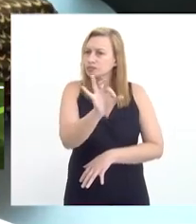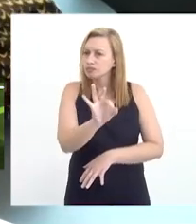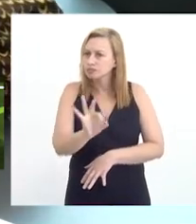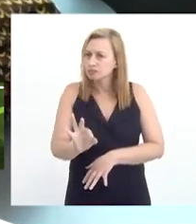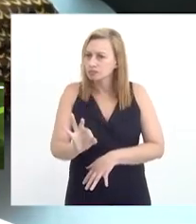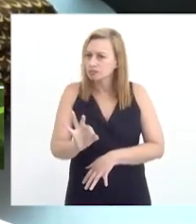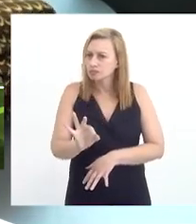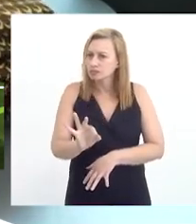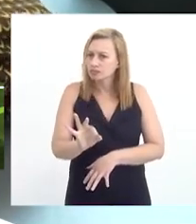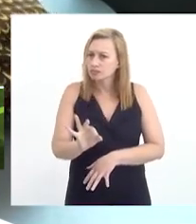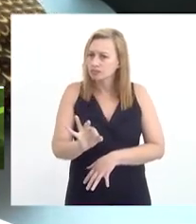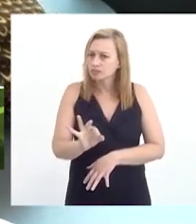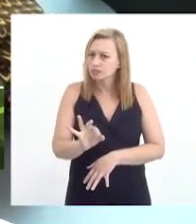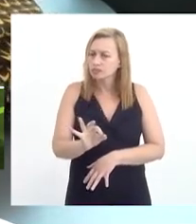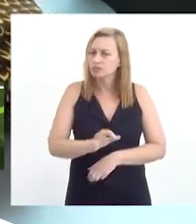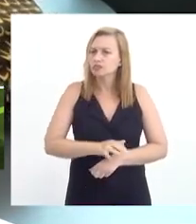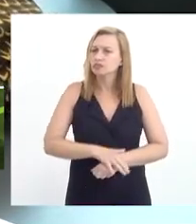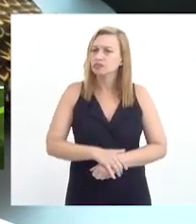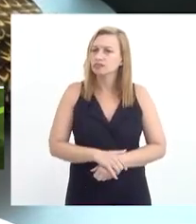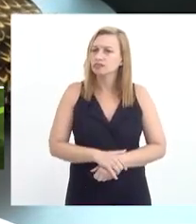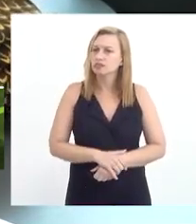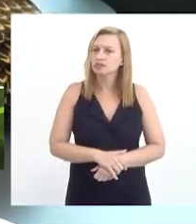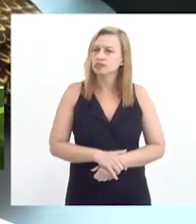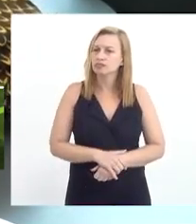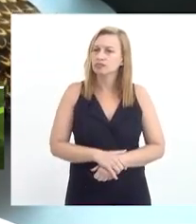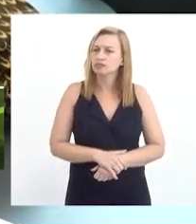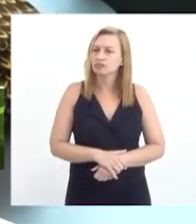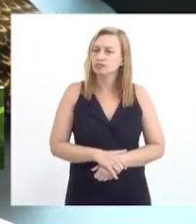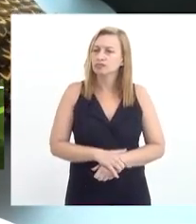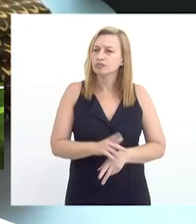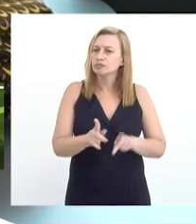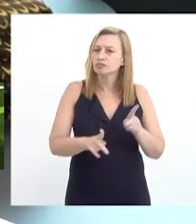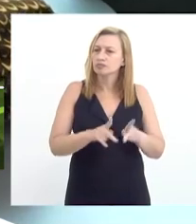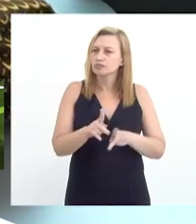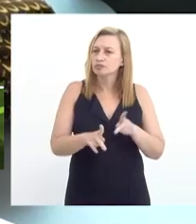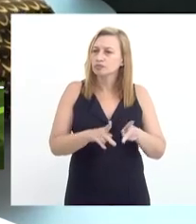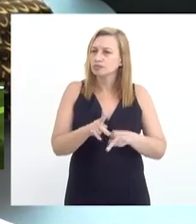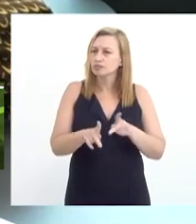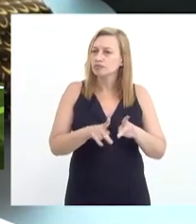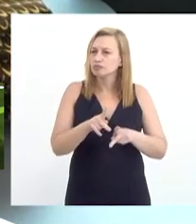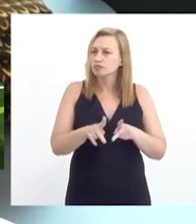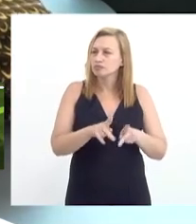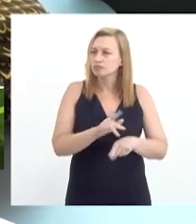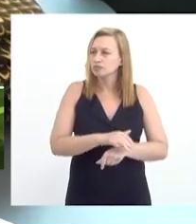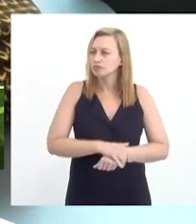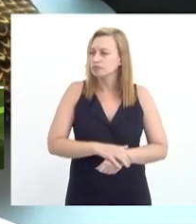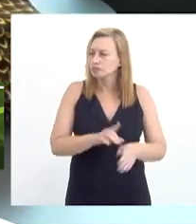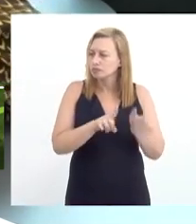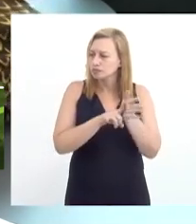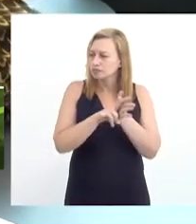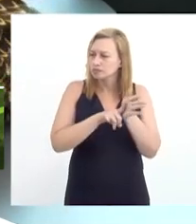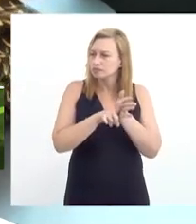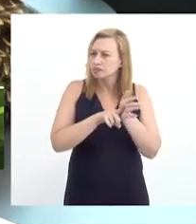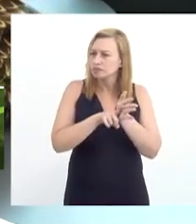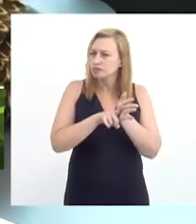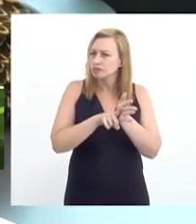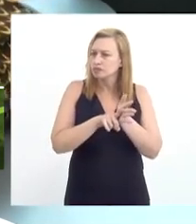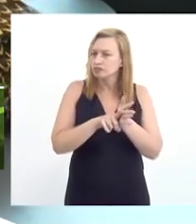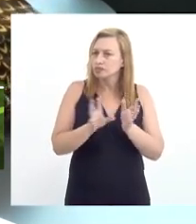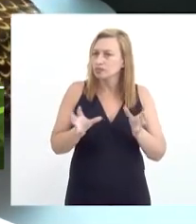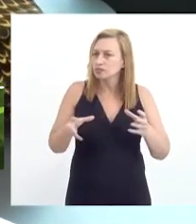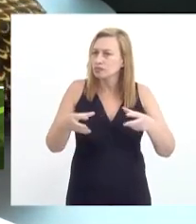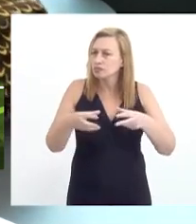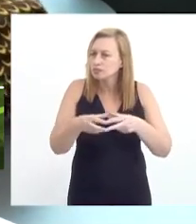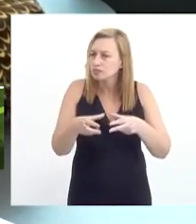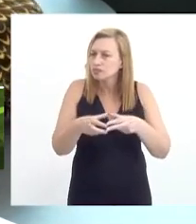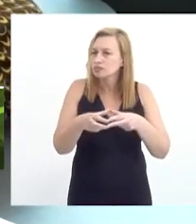É Da população Pesquisada Pelo coletivo